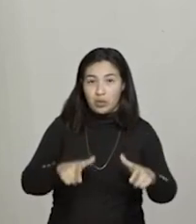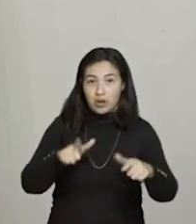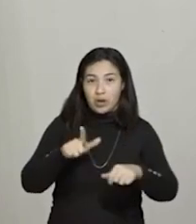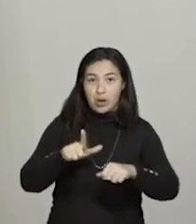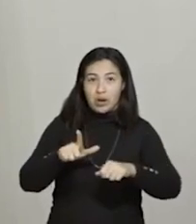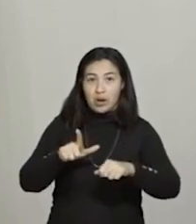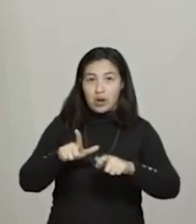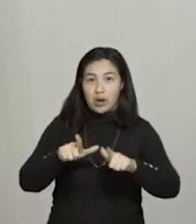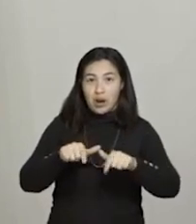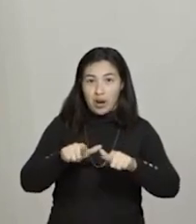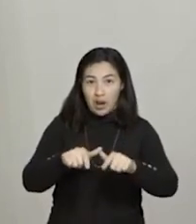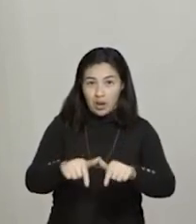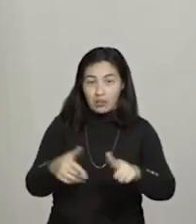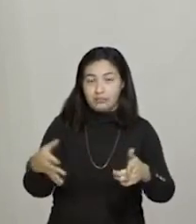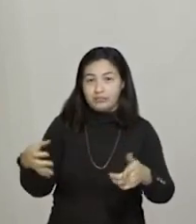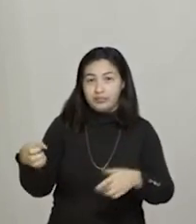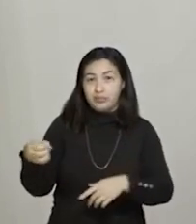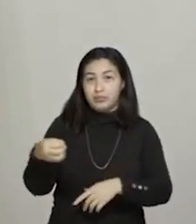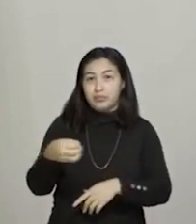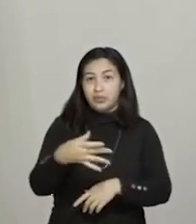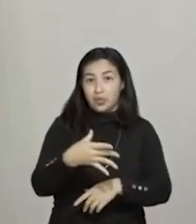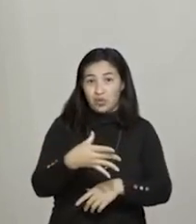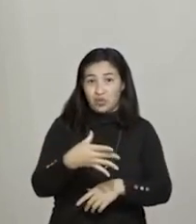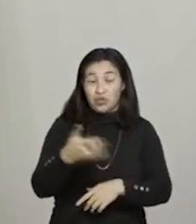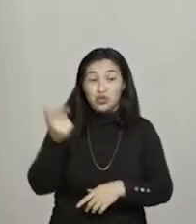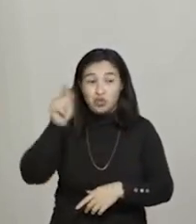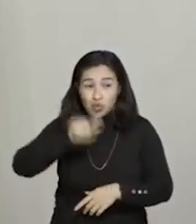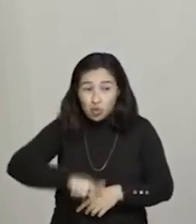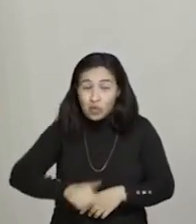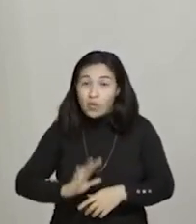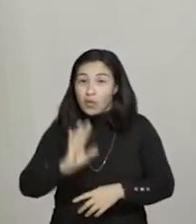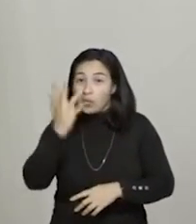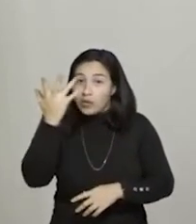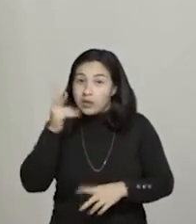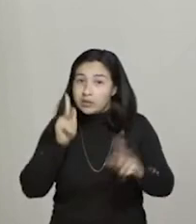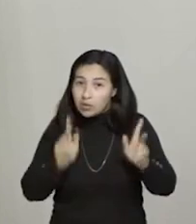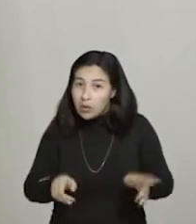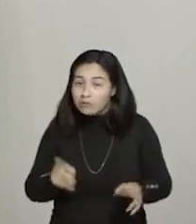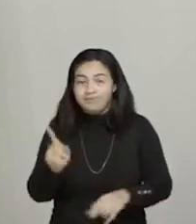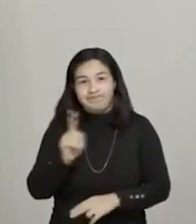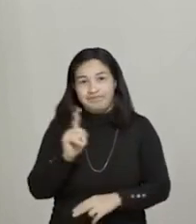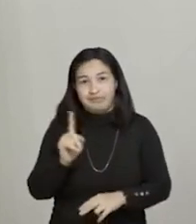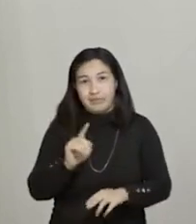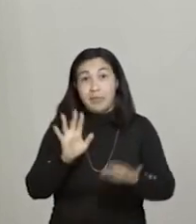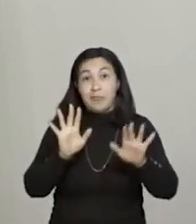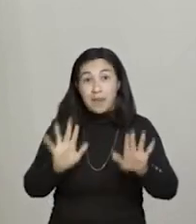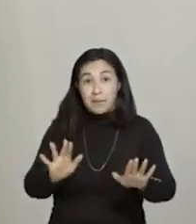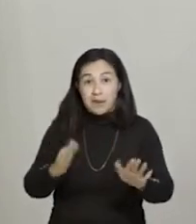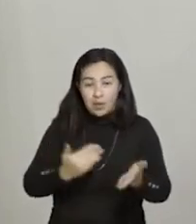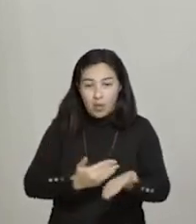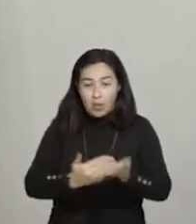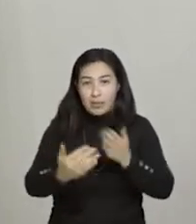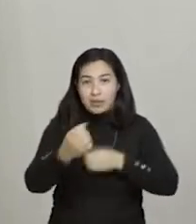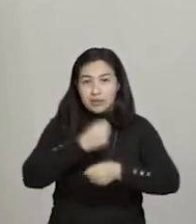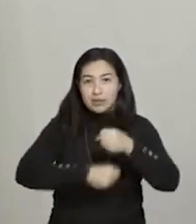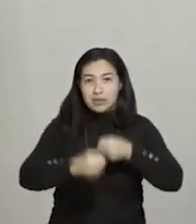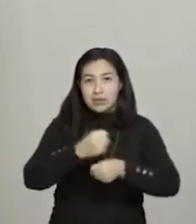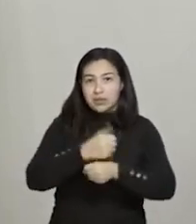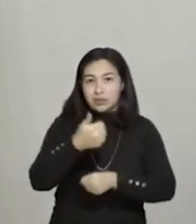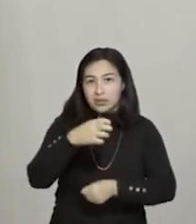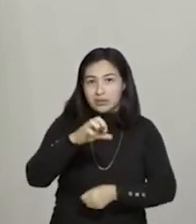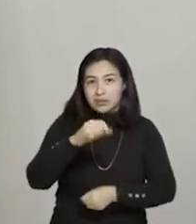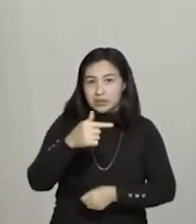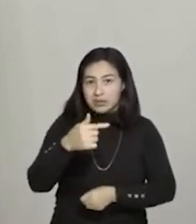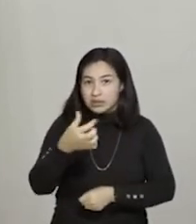que novos desastres não viessem acontecer acontece que desde 1976 quando esse rio foi